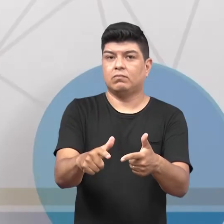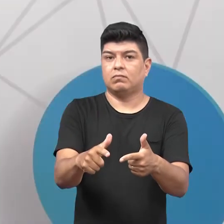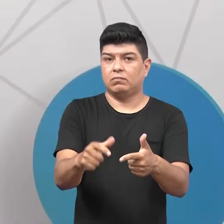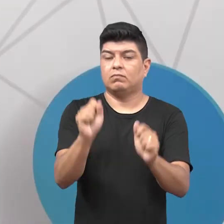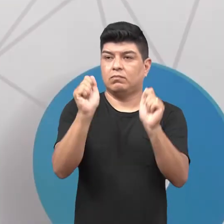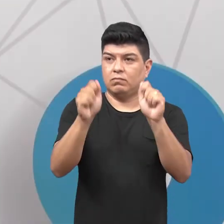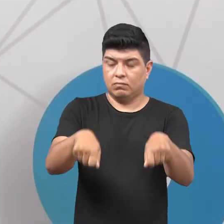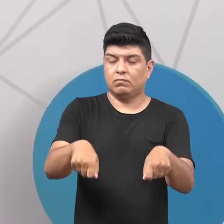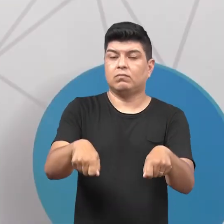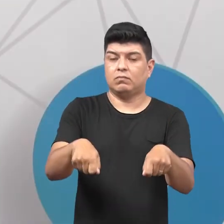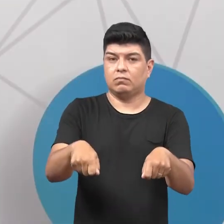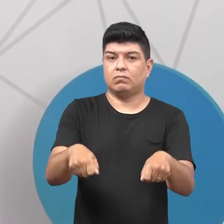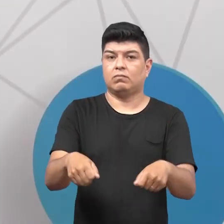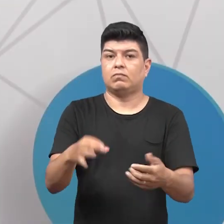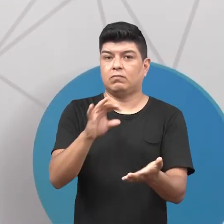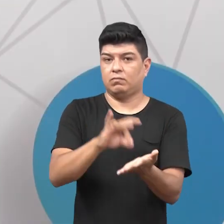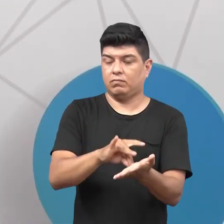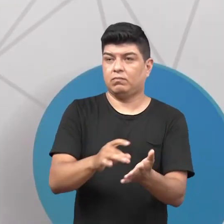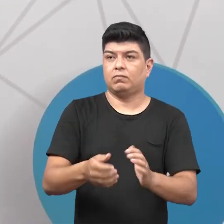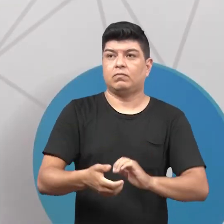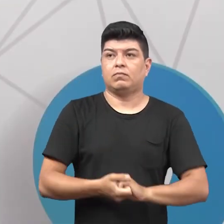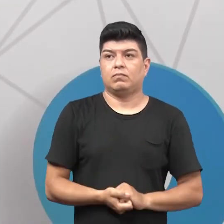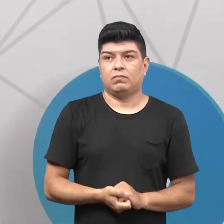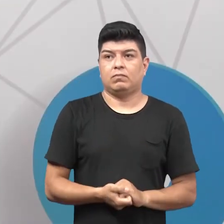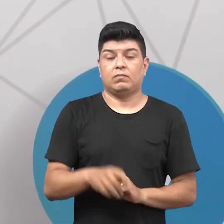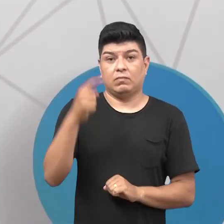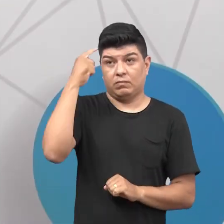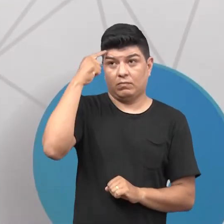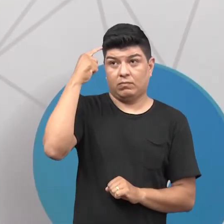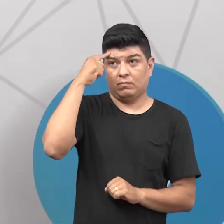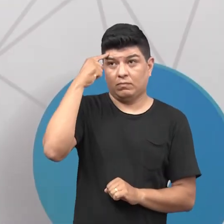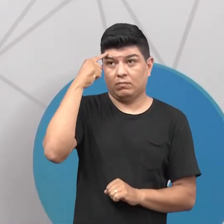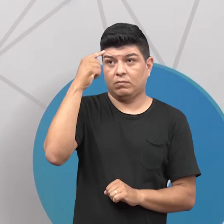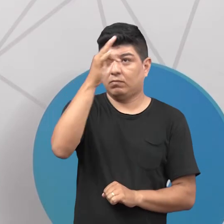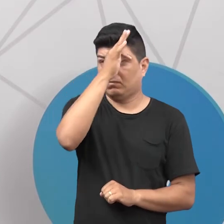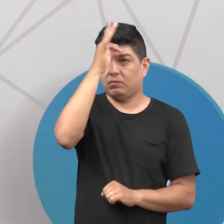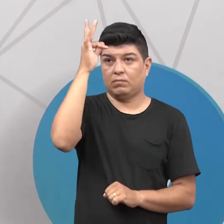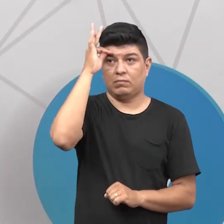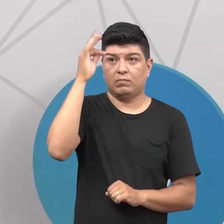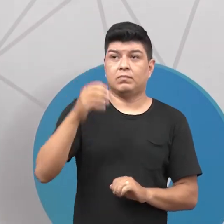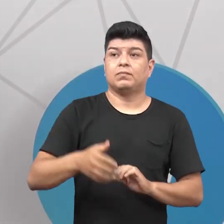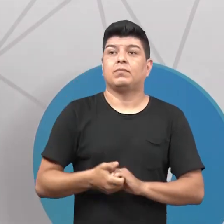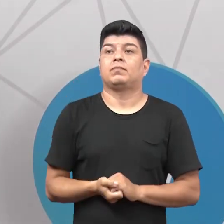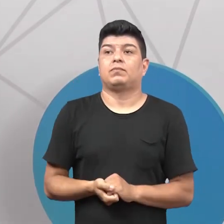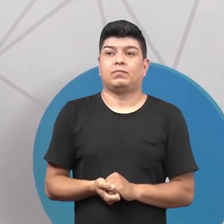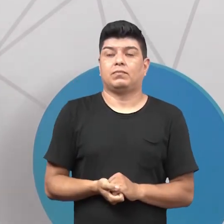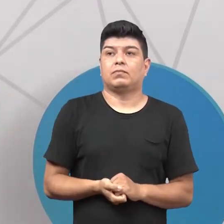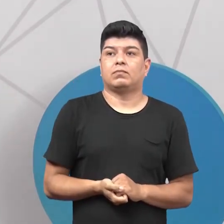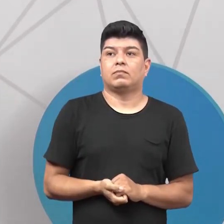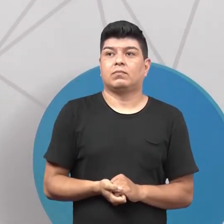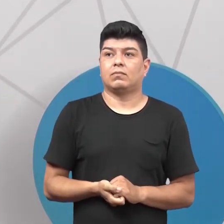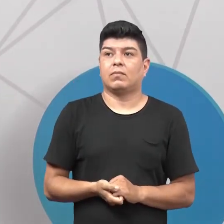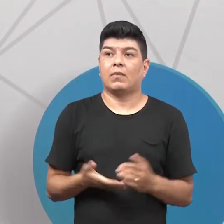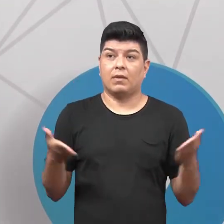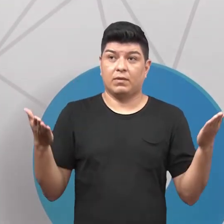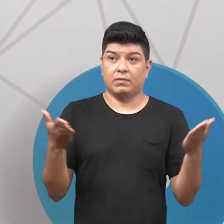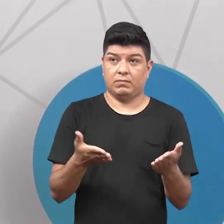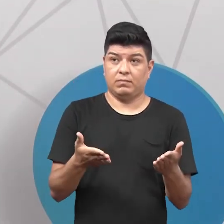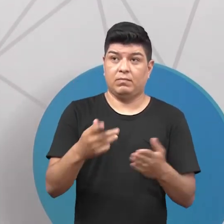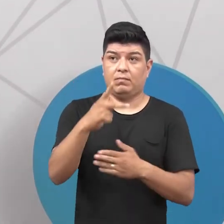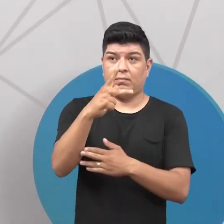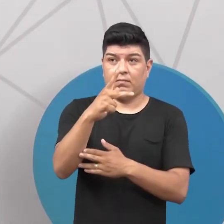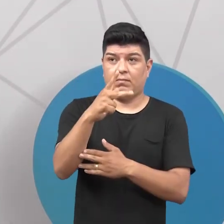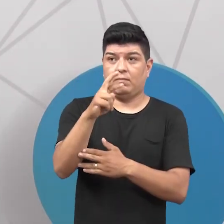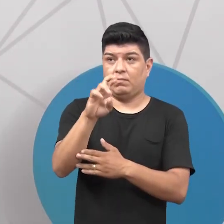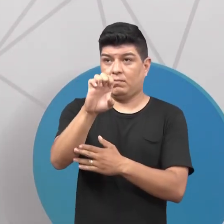tudo possa ter lógica. Esse é o pensamento filosófico. Agora, por falar nos